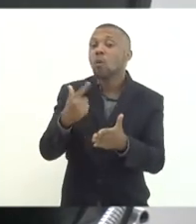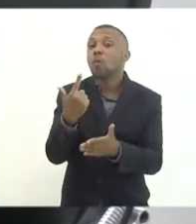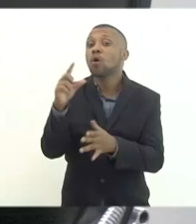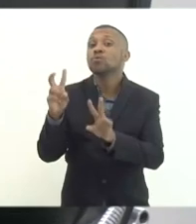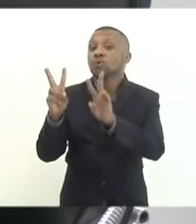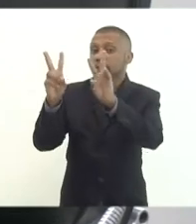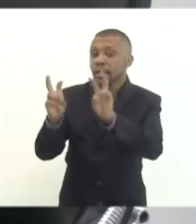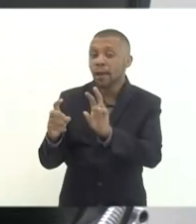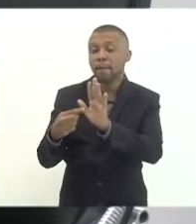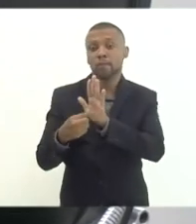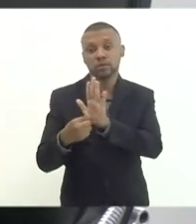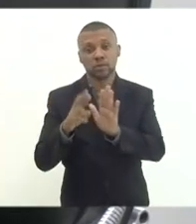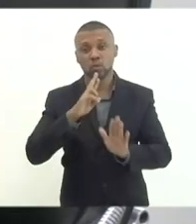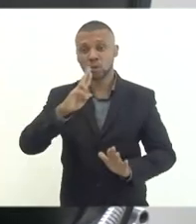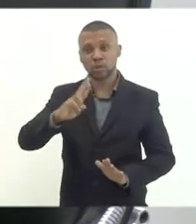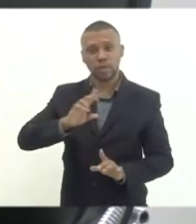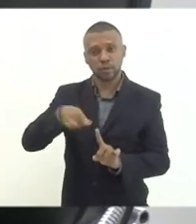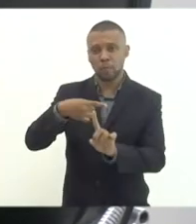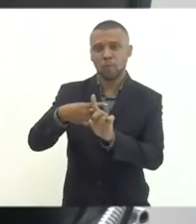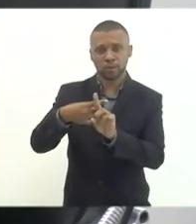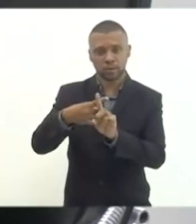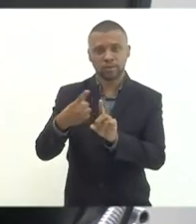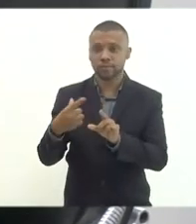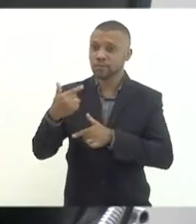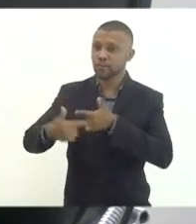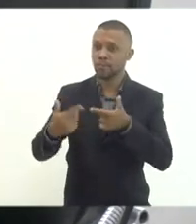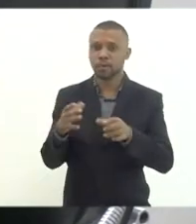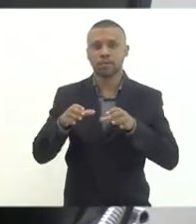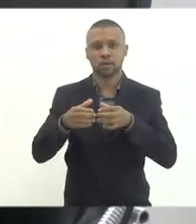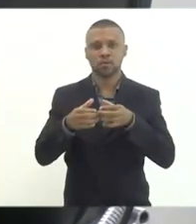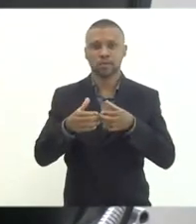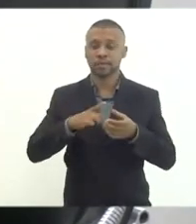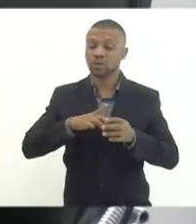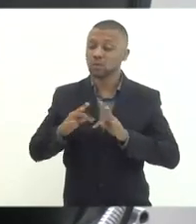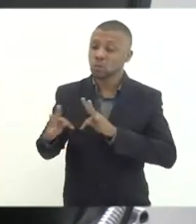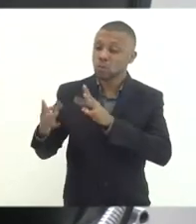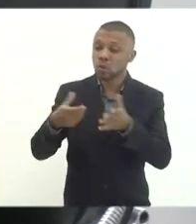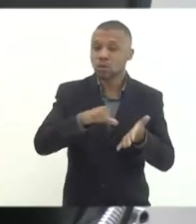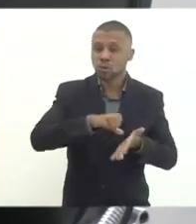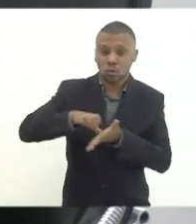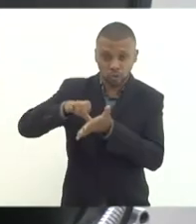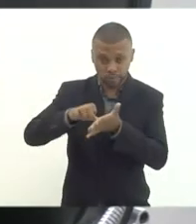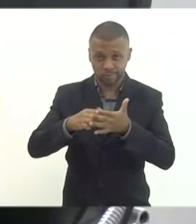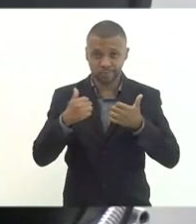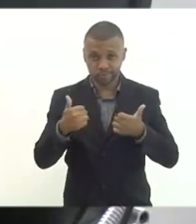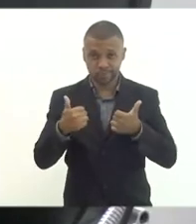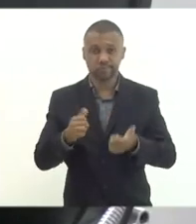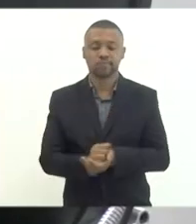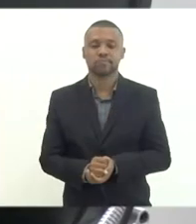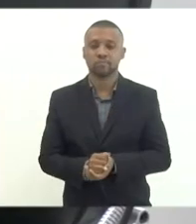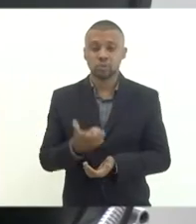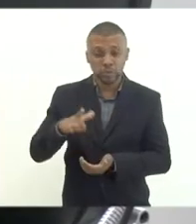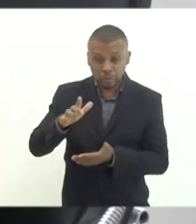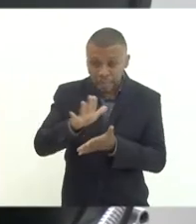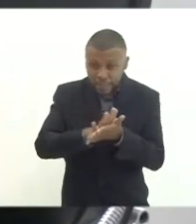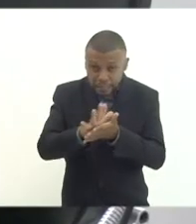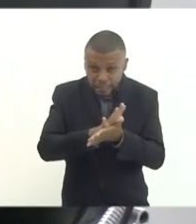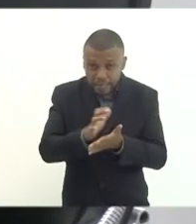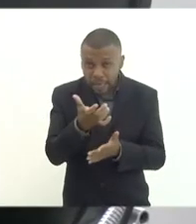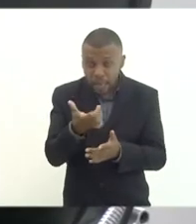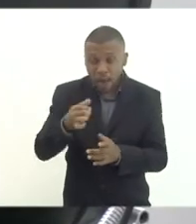o Resultado positivo dessa comissão envolvendo todos os ovos não havendo mais quem queira